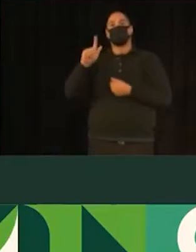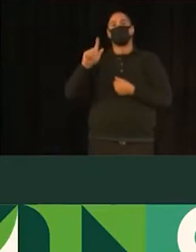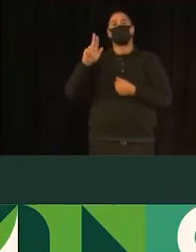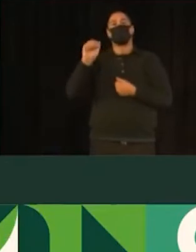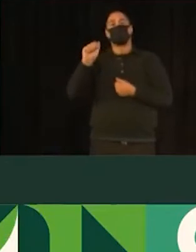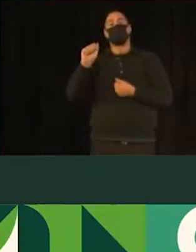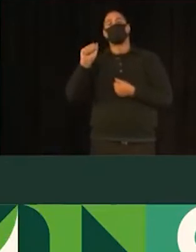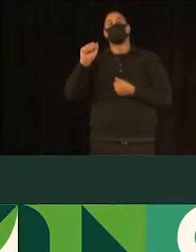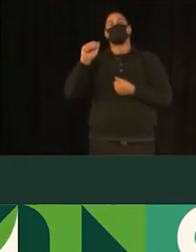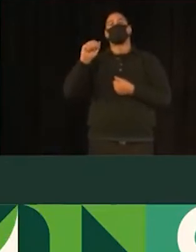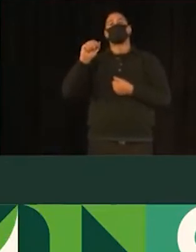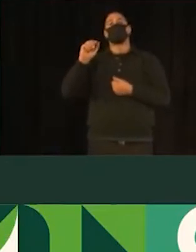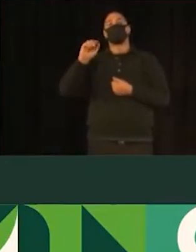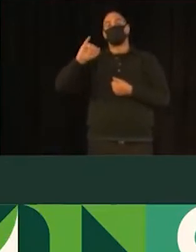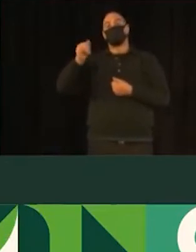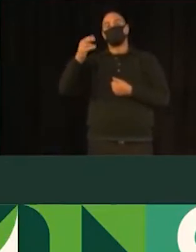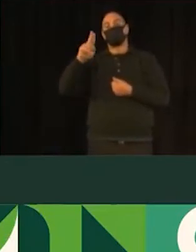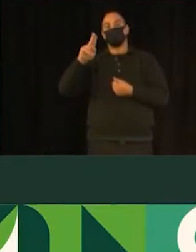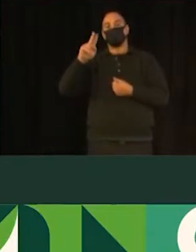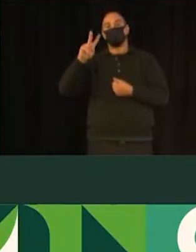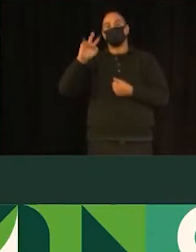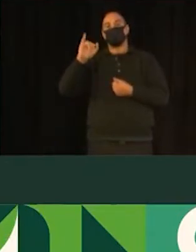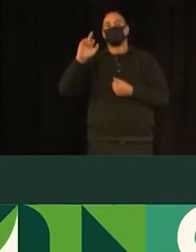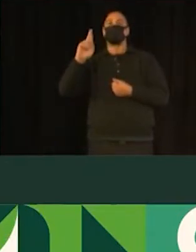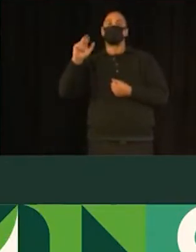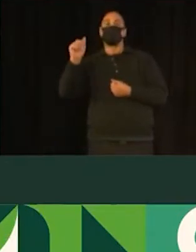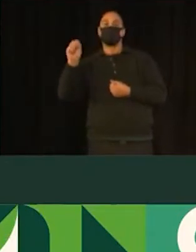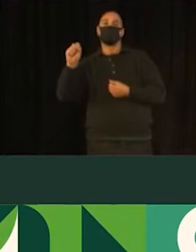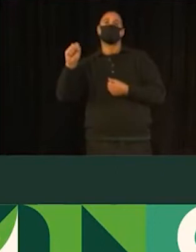de transporte. Essa era a ideia inicial.